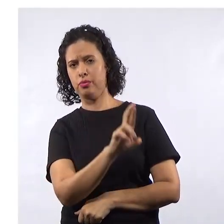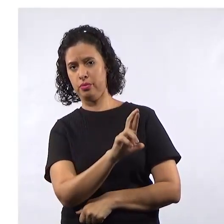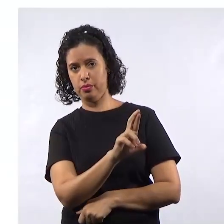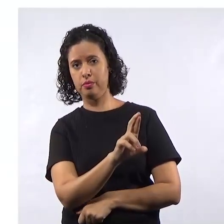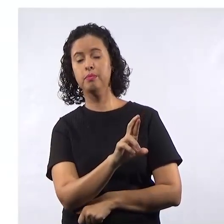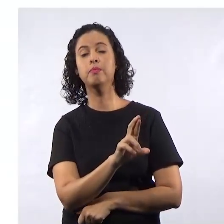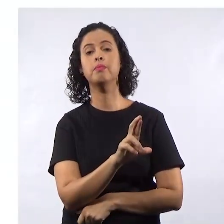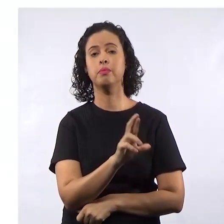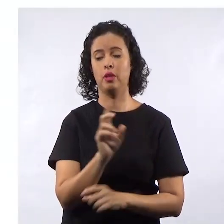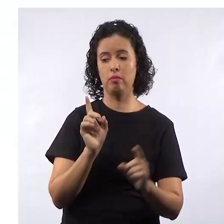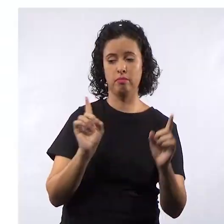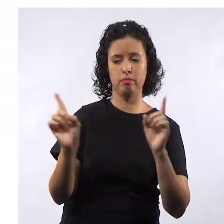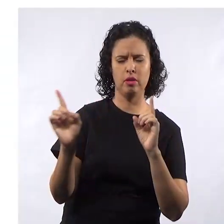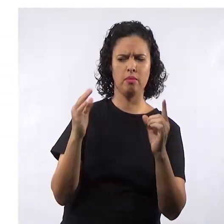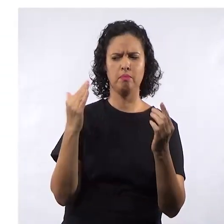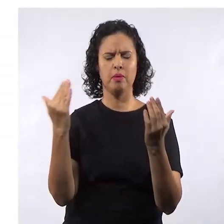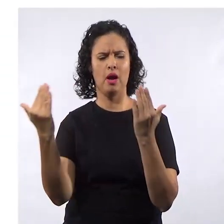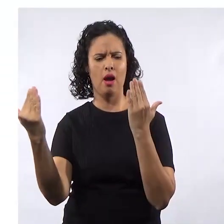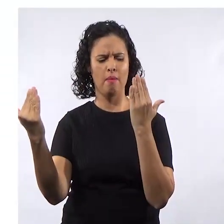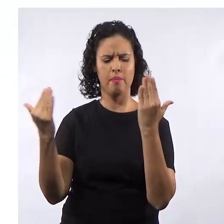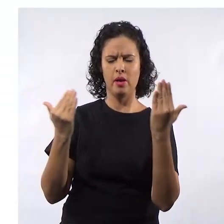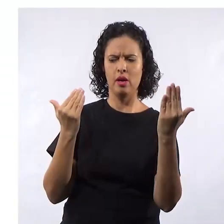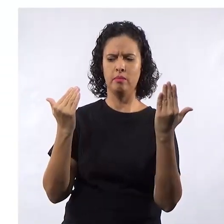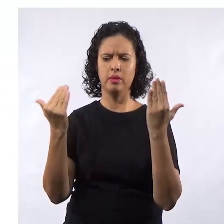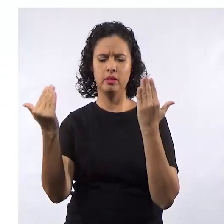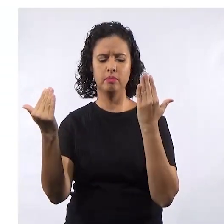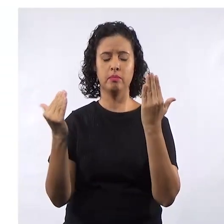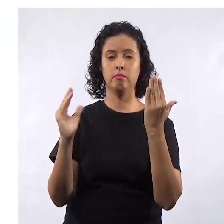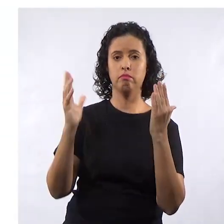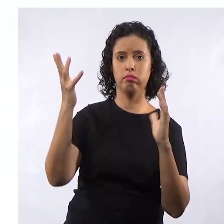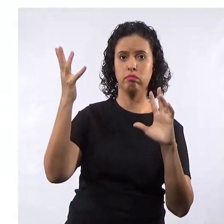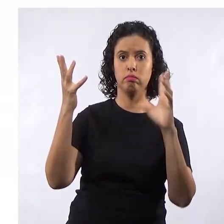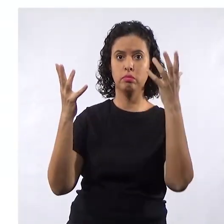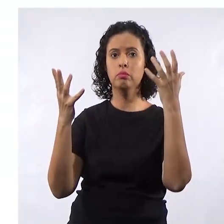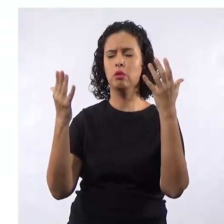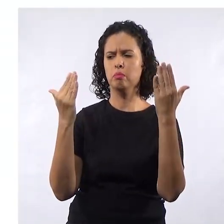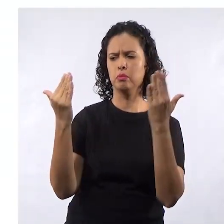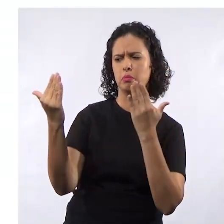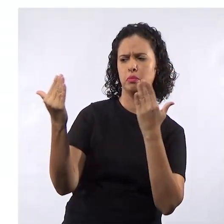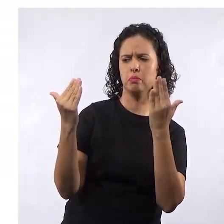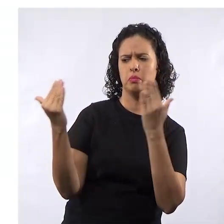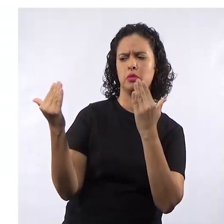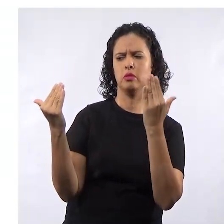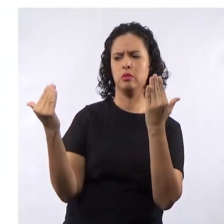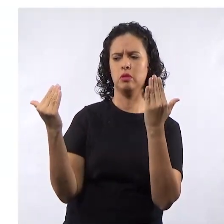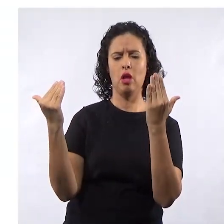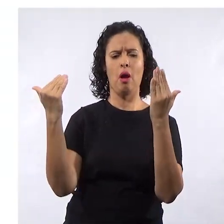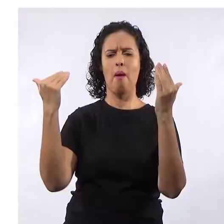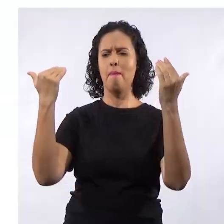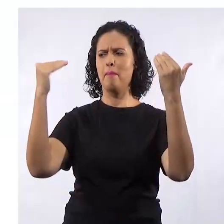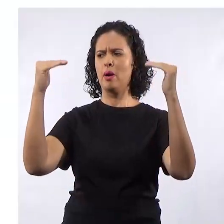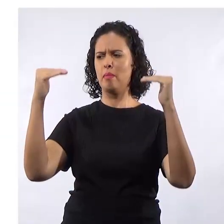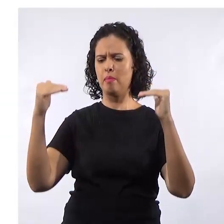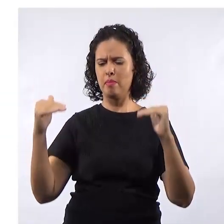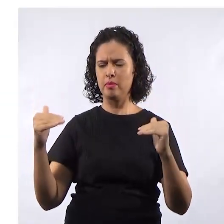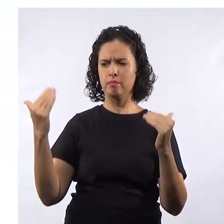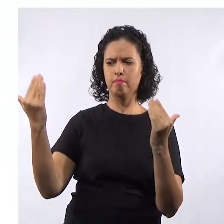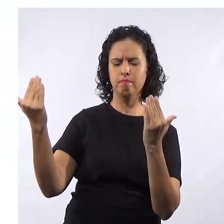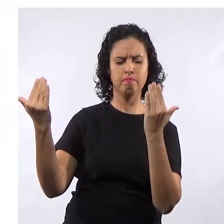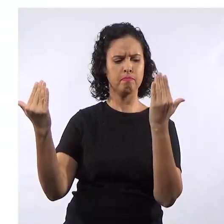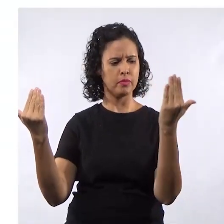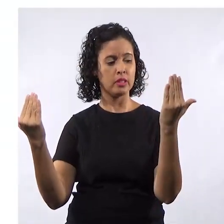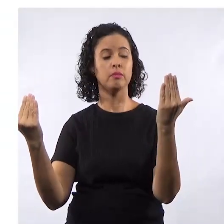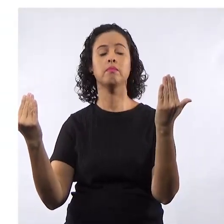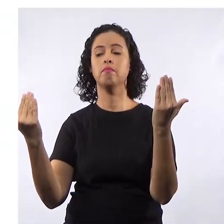seja, eu vou fazer por analogia, eu vou comparar com uma situação semelhante para poder estar resolvendo esse